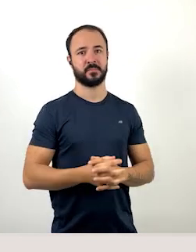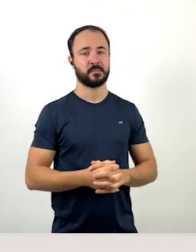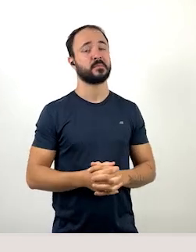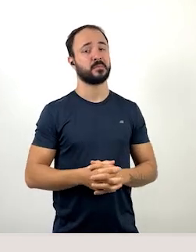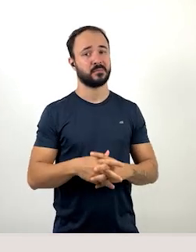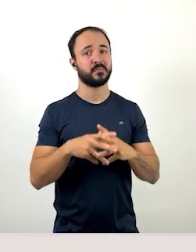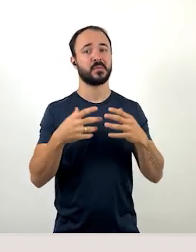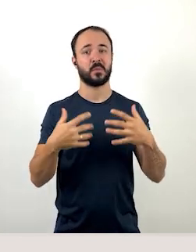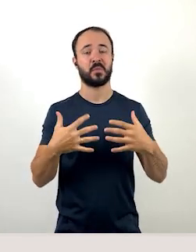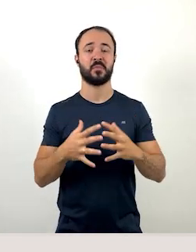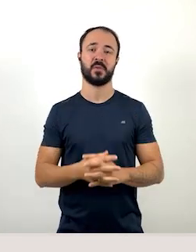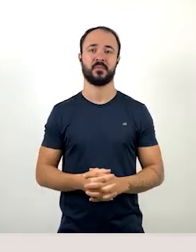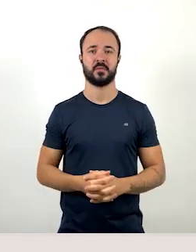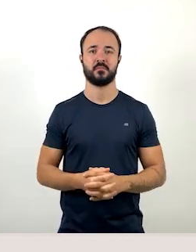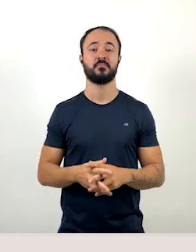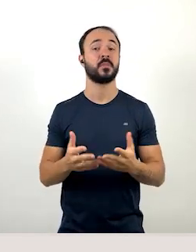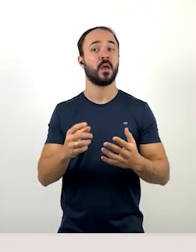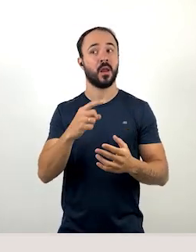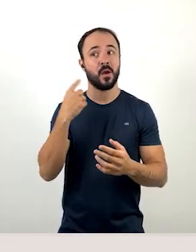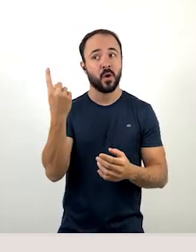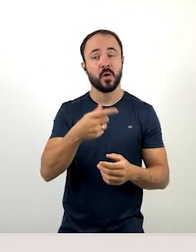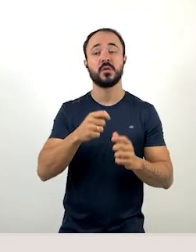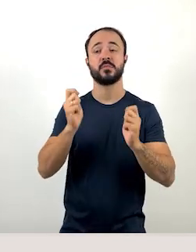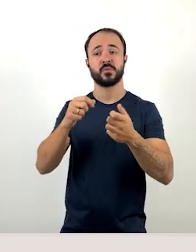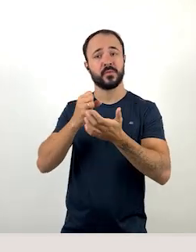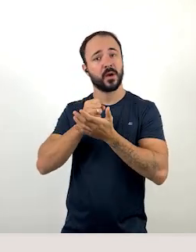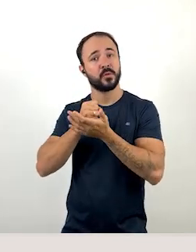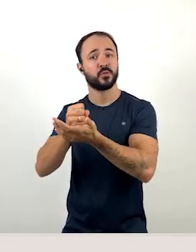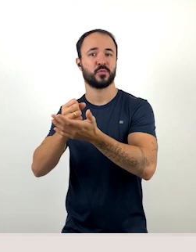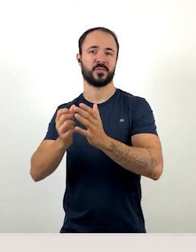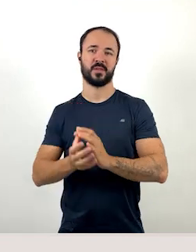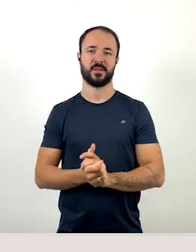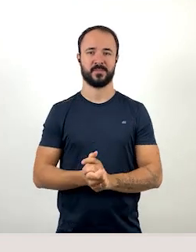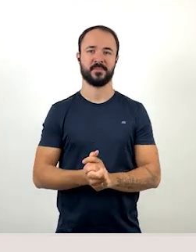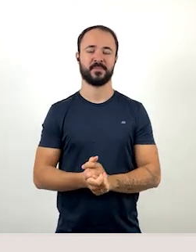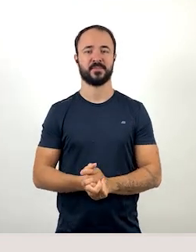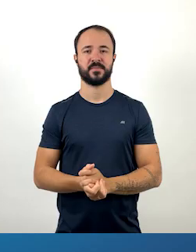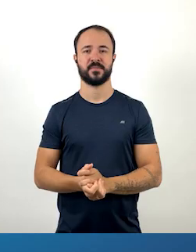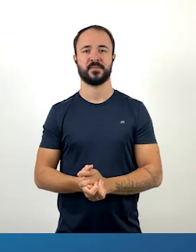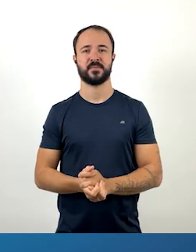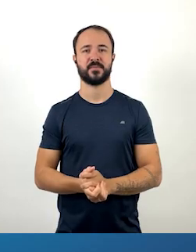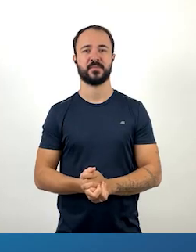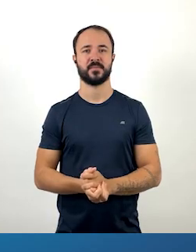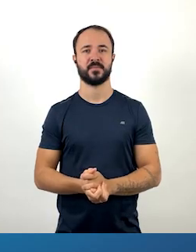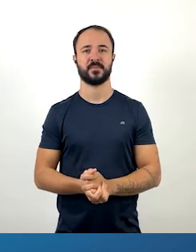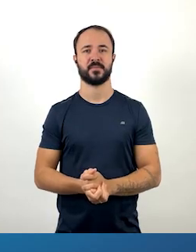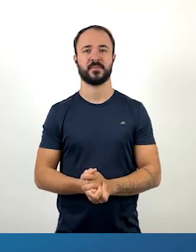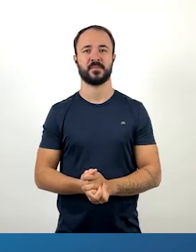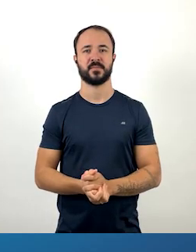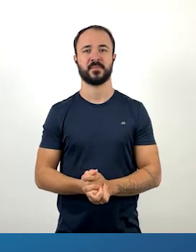parte? Adotarmos o copo que não seja descartável, entre outras soluções que já vamos conversar.